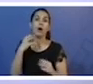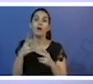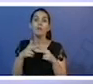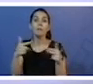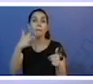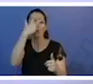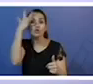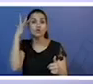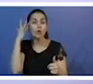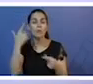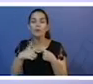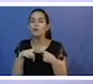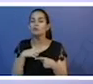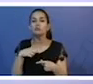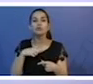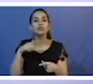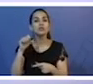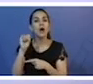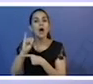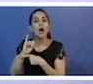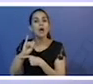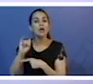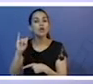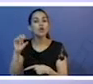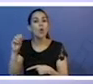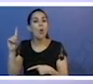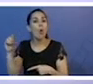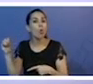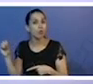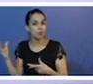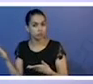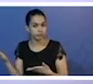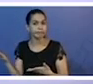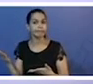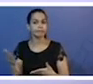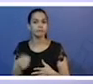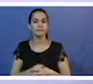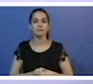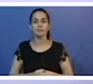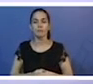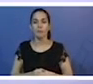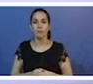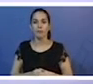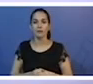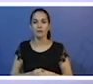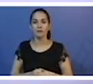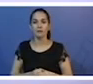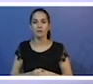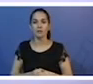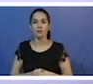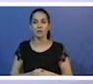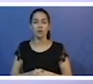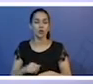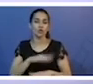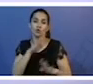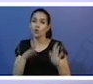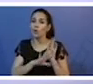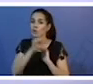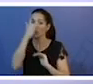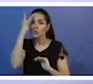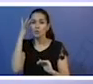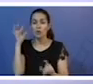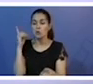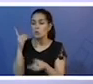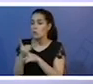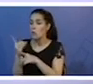que o iodo não é encontrado com facilidade, mais em produtos marinhos, né? E a gente não é todo mundo que se alimenta